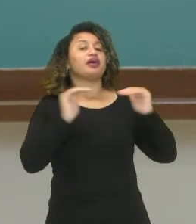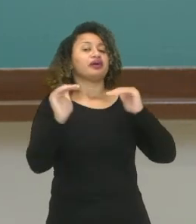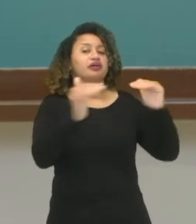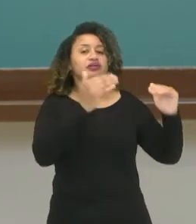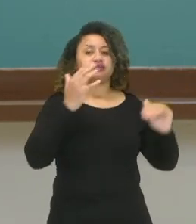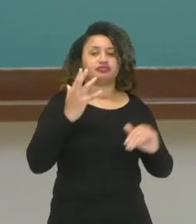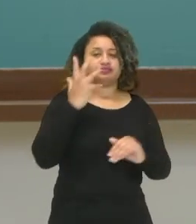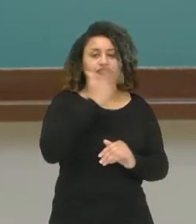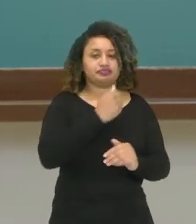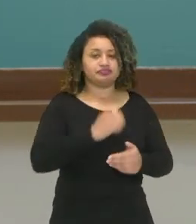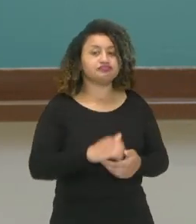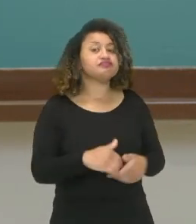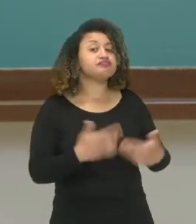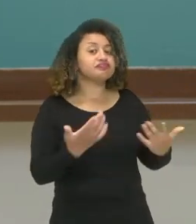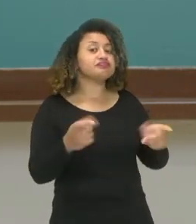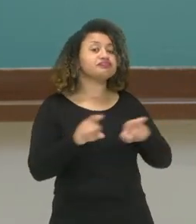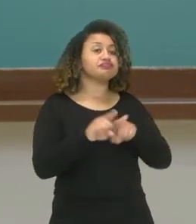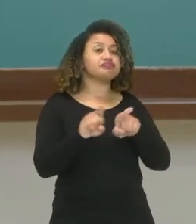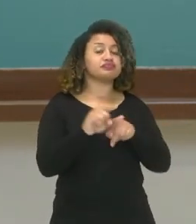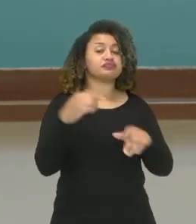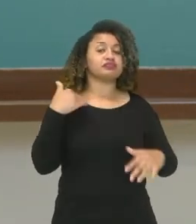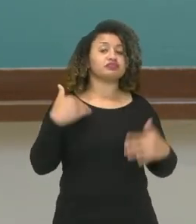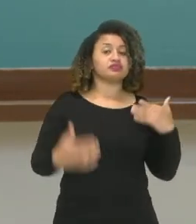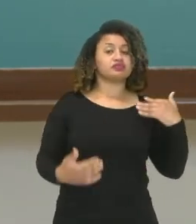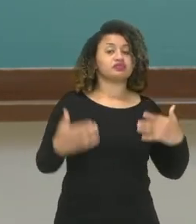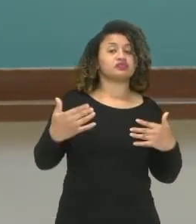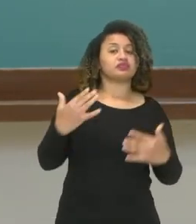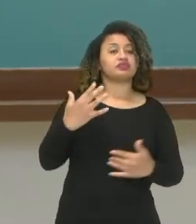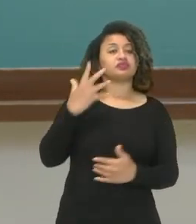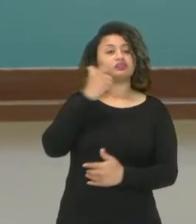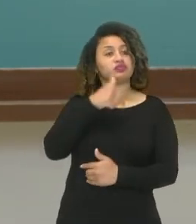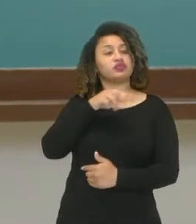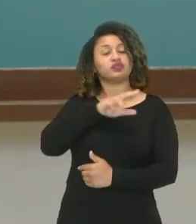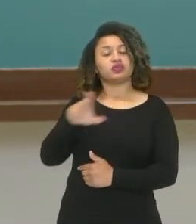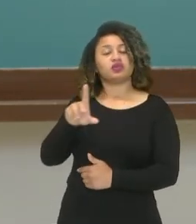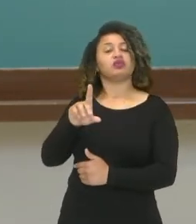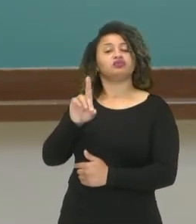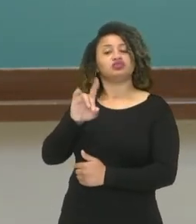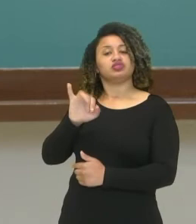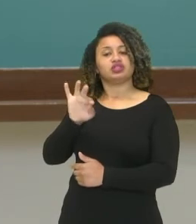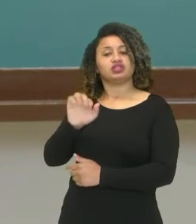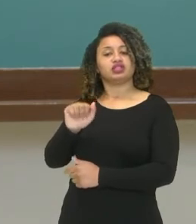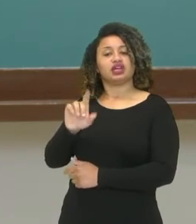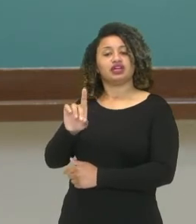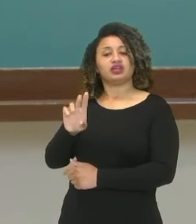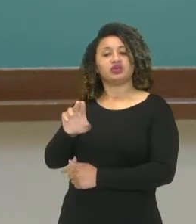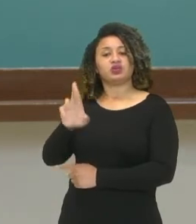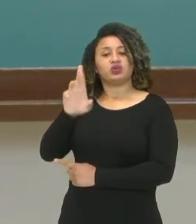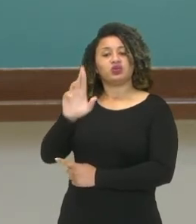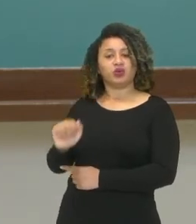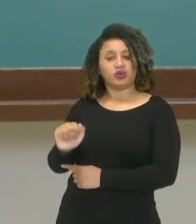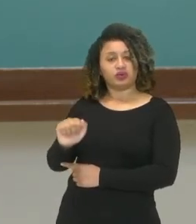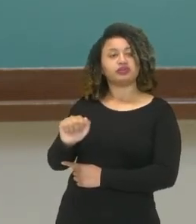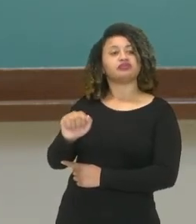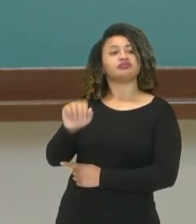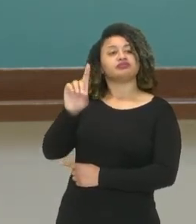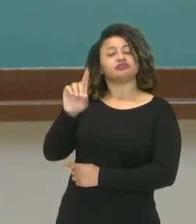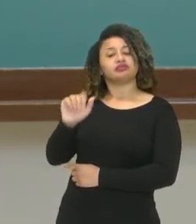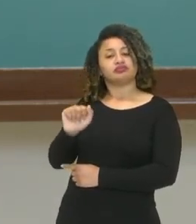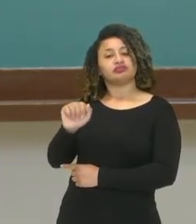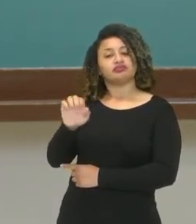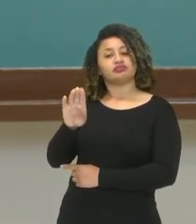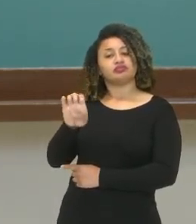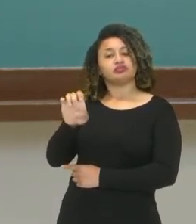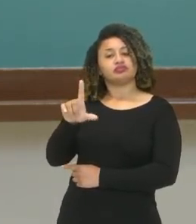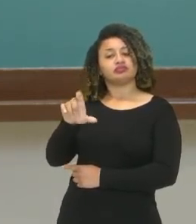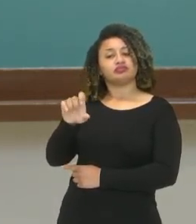beleza e um corpo bonito, chamada ditadura da beleza. Até o sintagma ditadura da